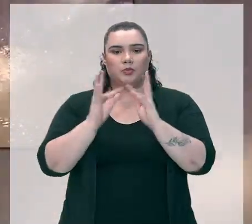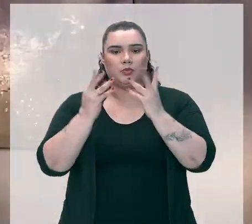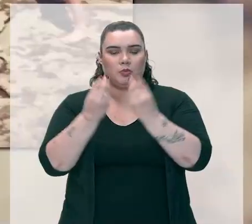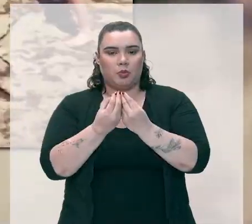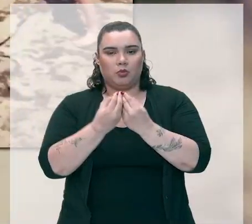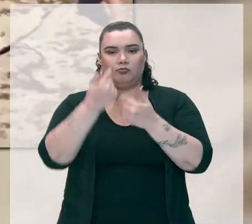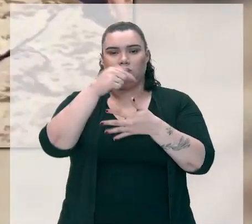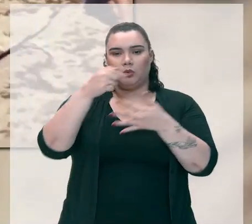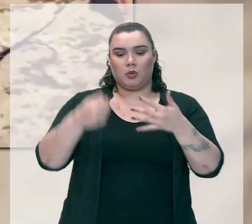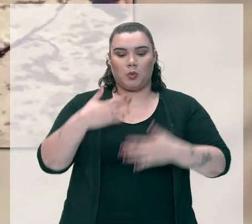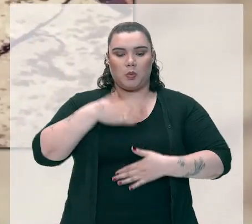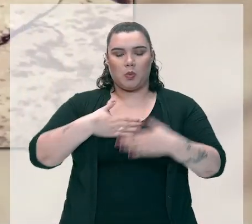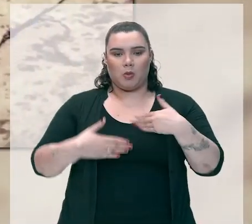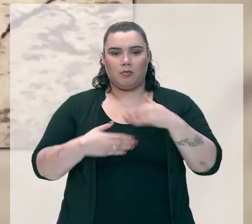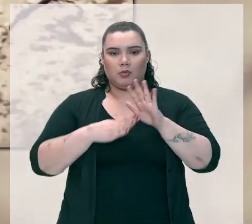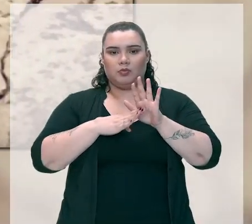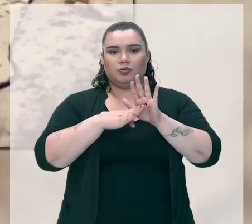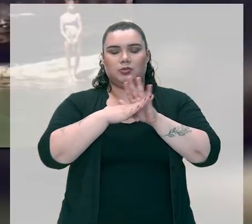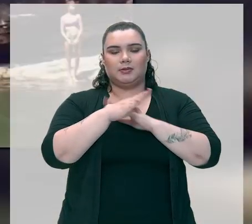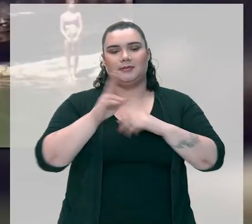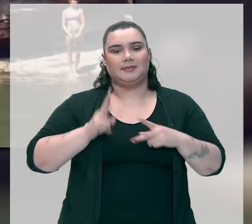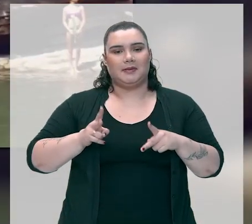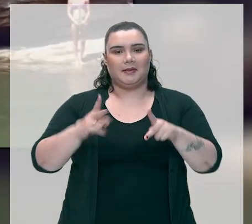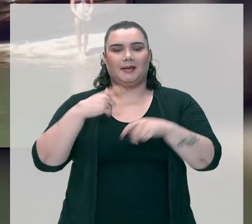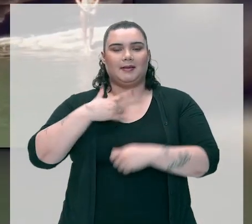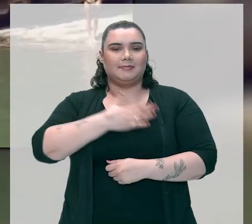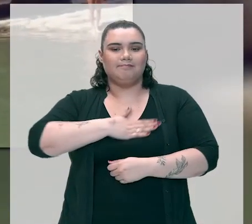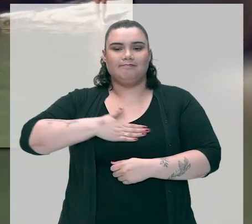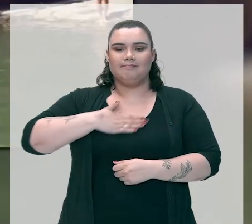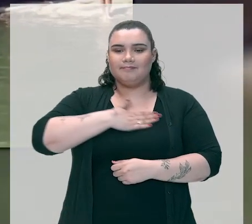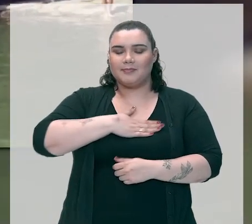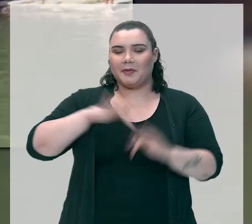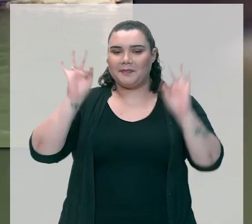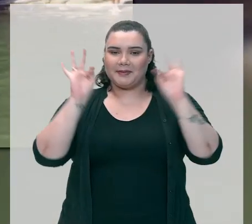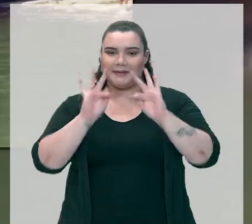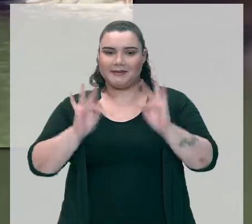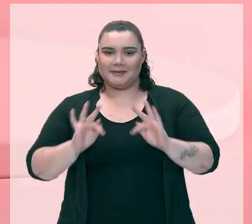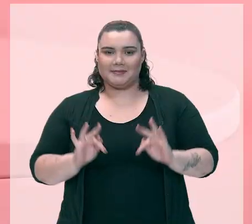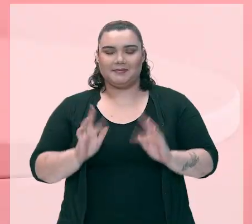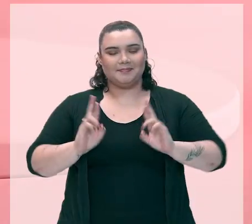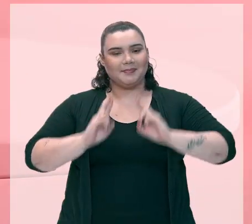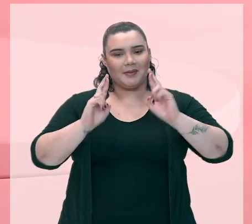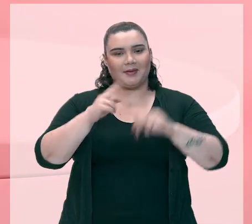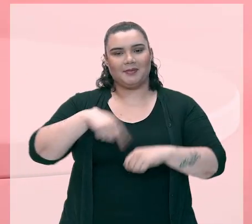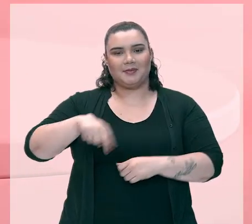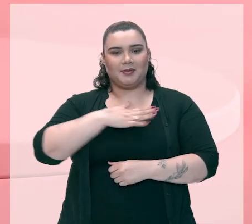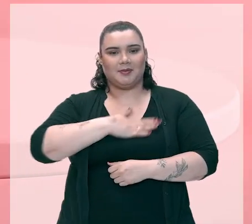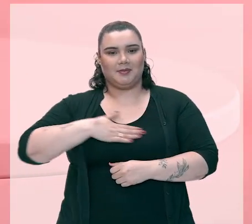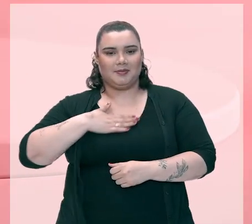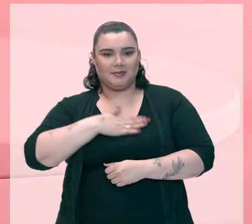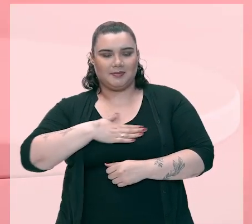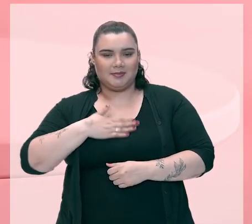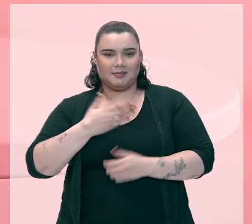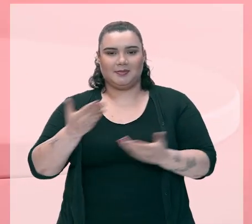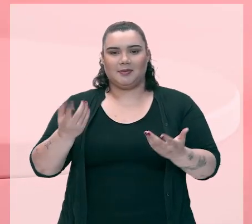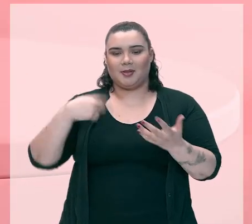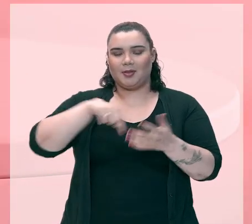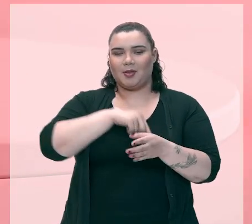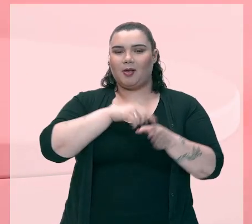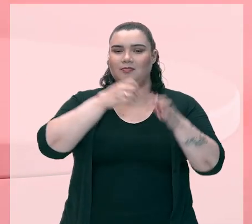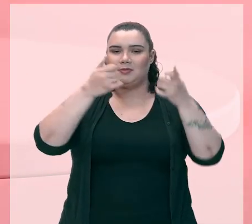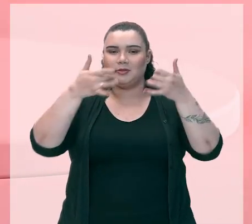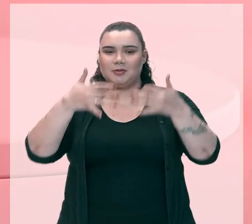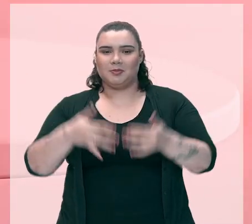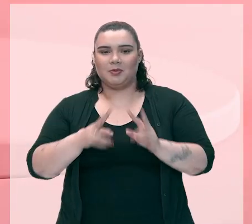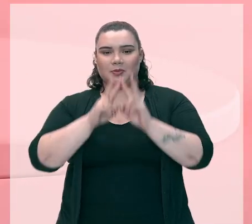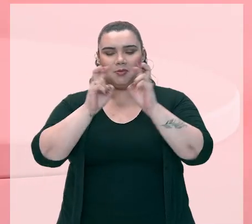essas substâncias no nosso organismo e ter cada vez mais prazer e felicidade. Gente, espero que vocês tenham gostado, dos